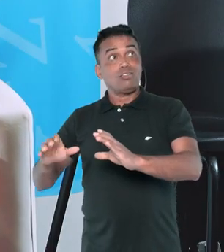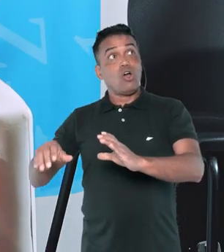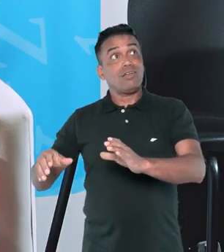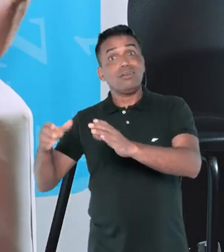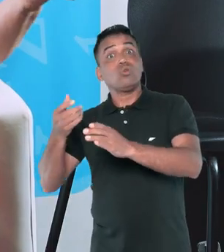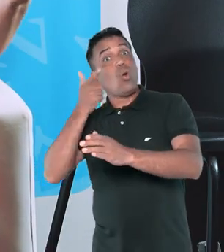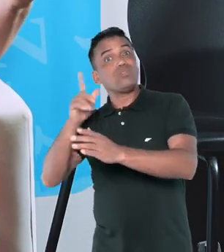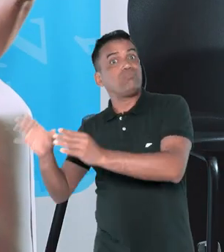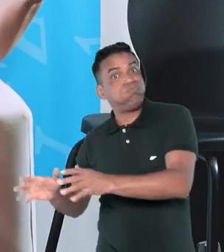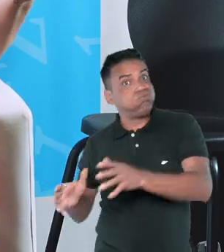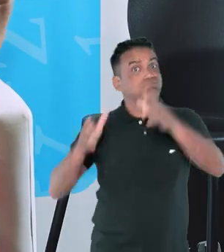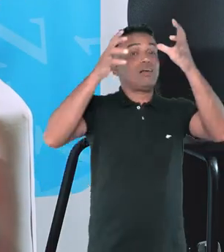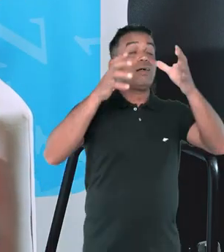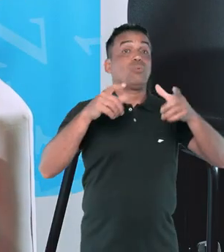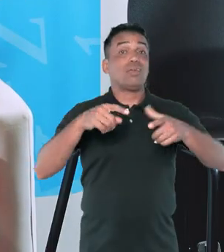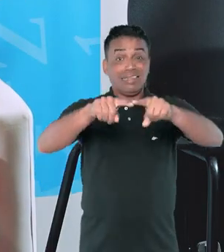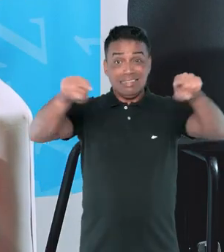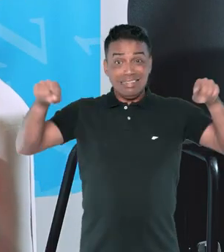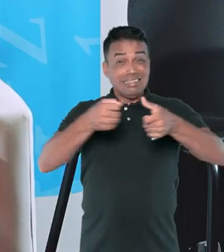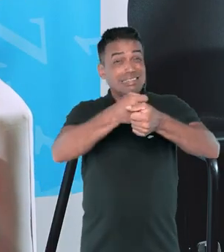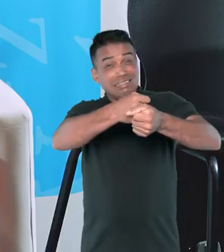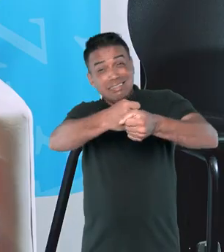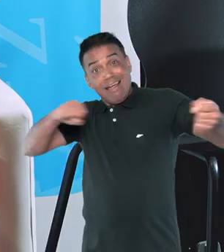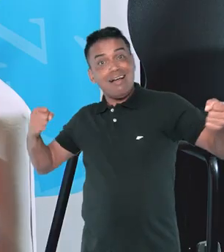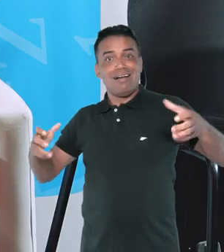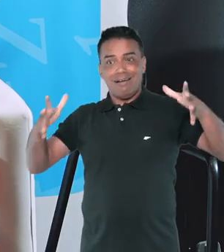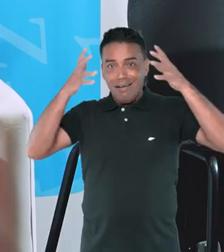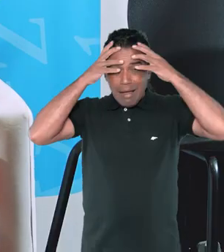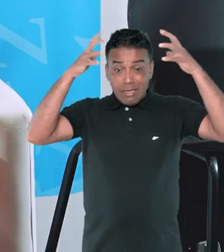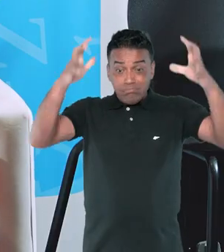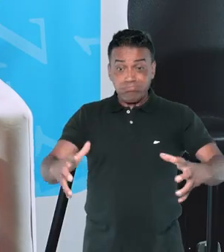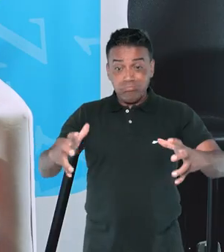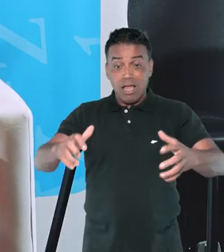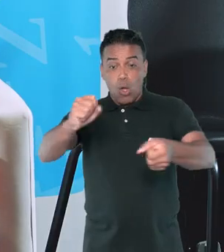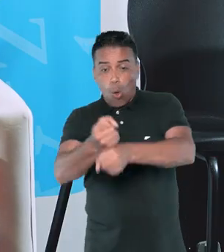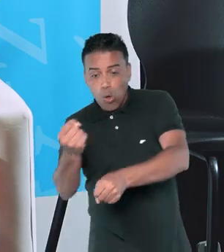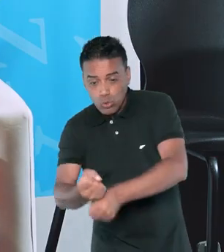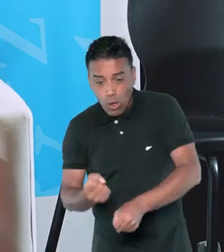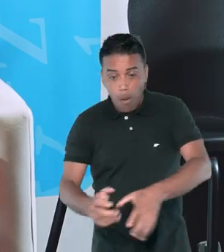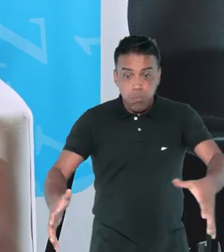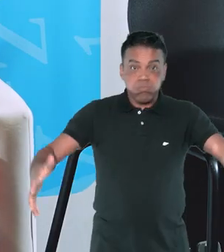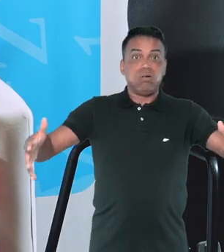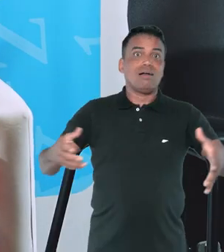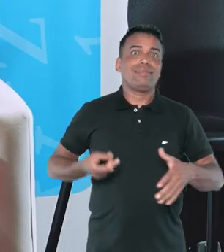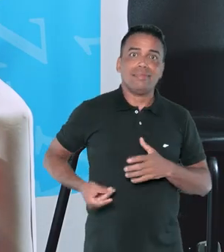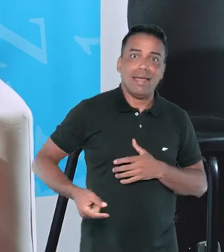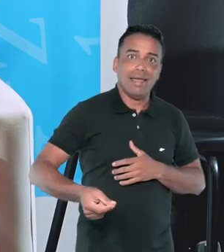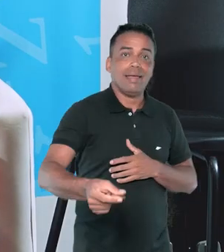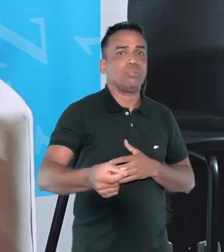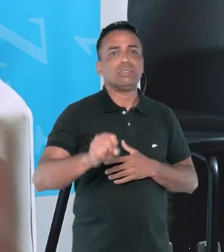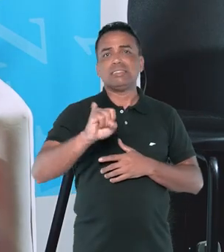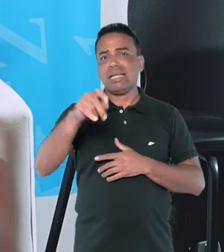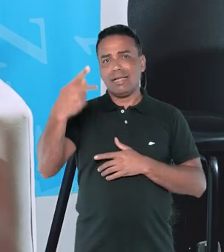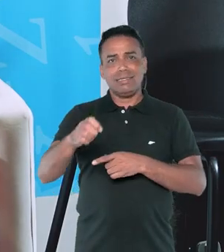nunca subiu porque a cabeça era do tamanho dessa sala aqui. E a cabeça ficou lá no chão muito tempo. E eu não sei se aqui em Minas